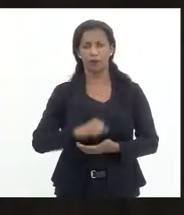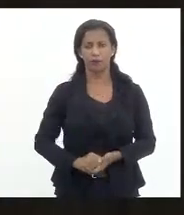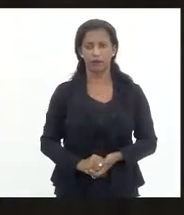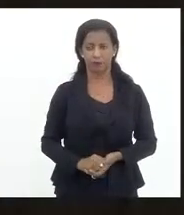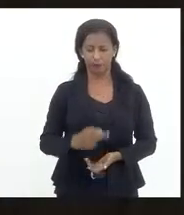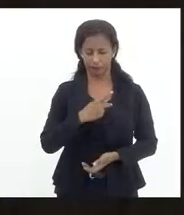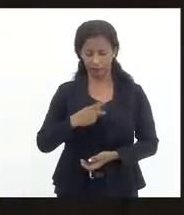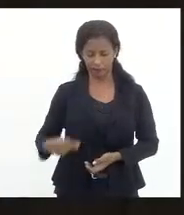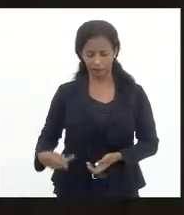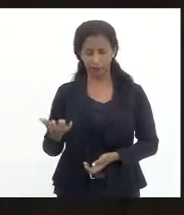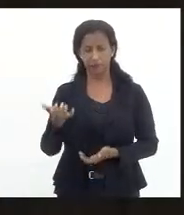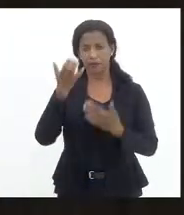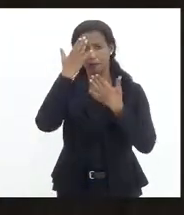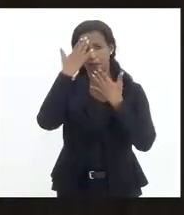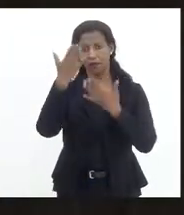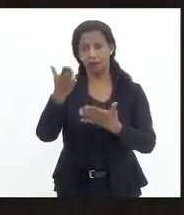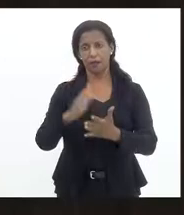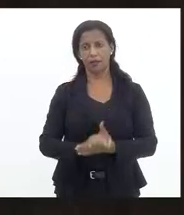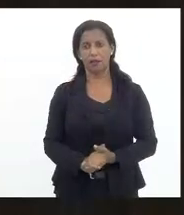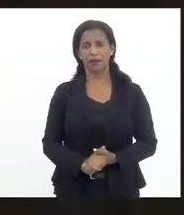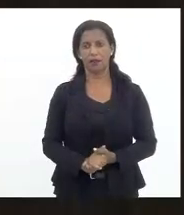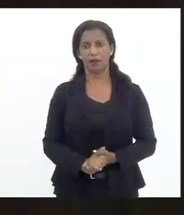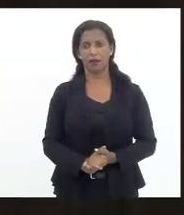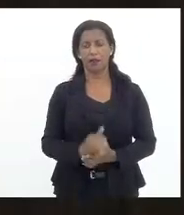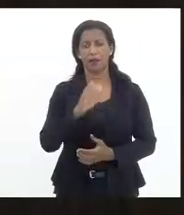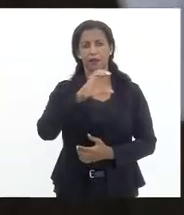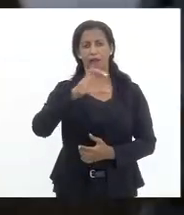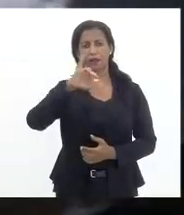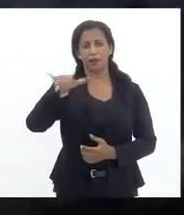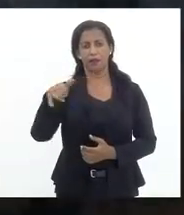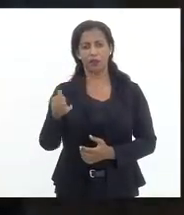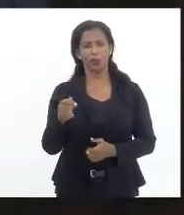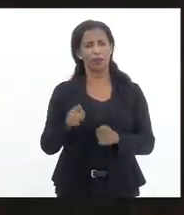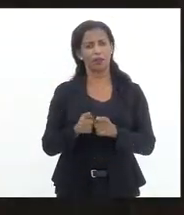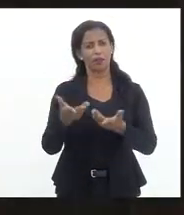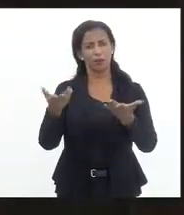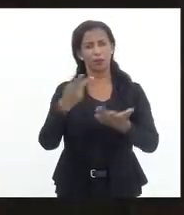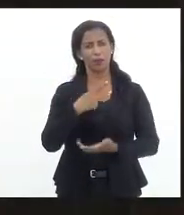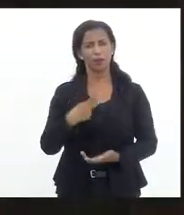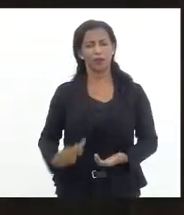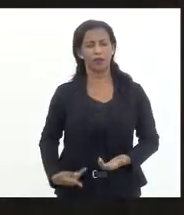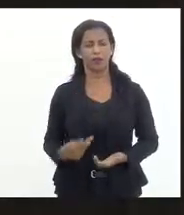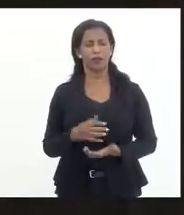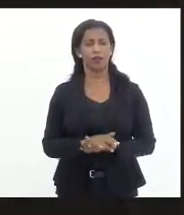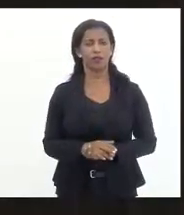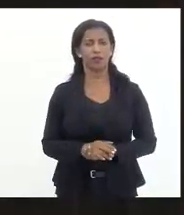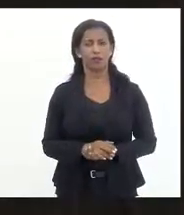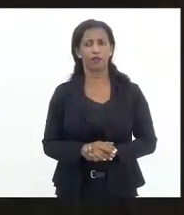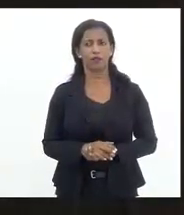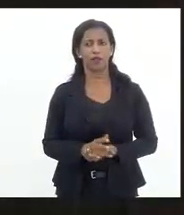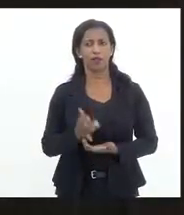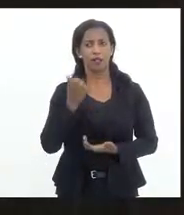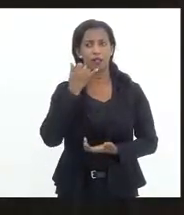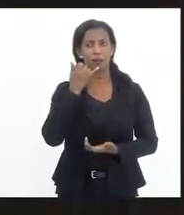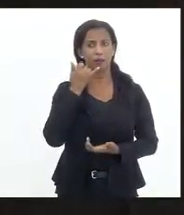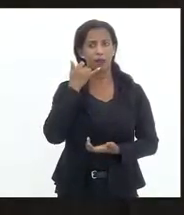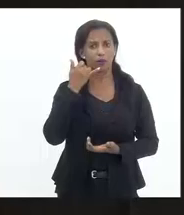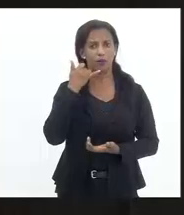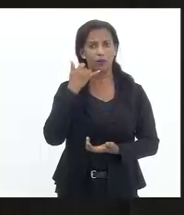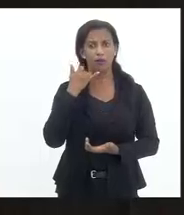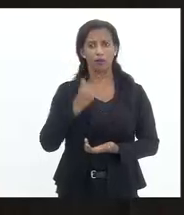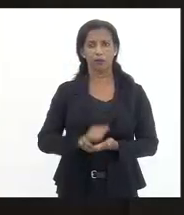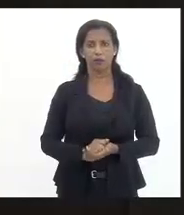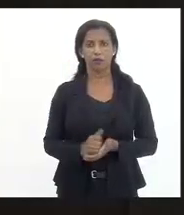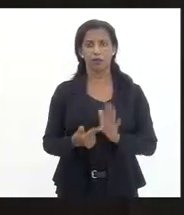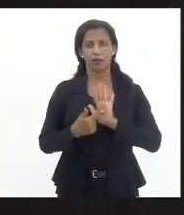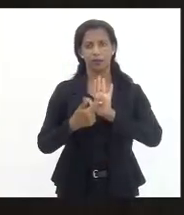queria agradecer a CCJ, agradecer a Vossa Excelência que me ligou e se